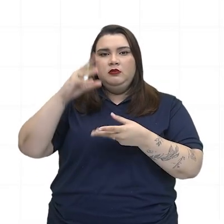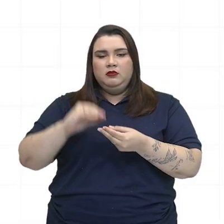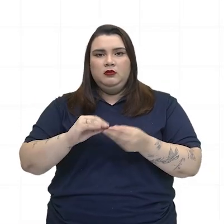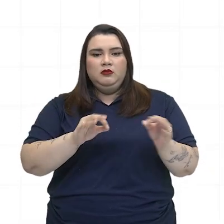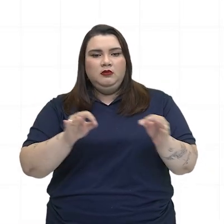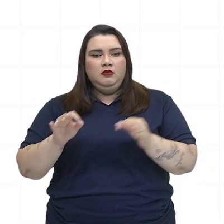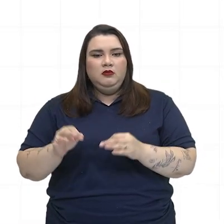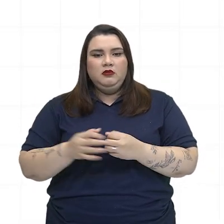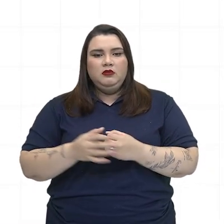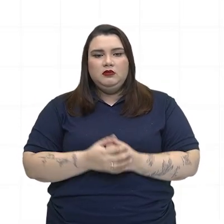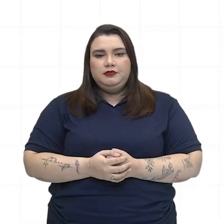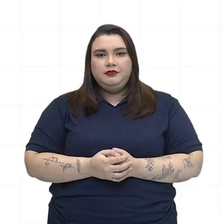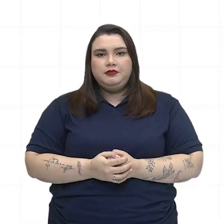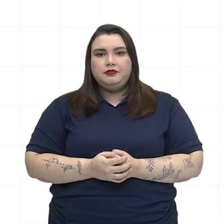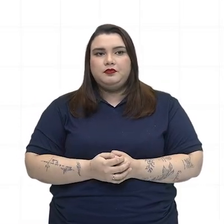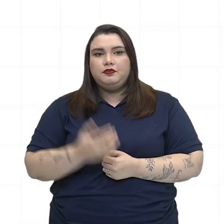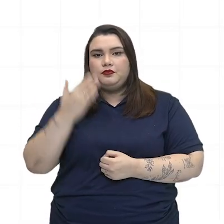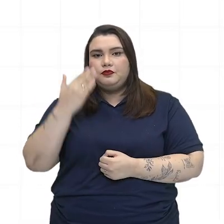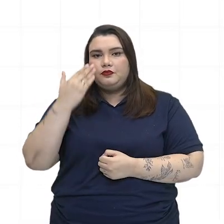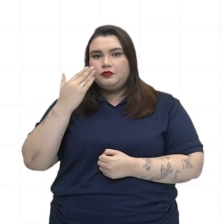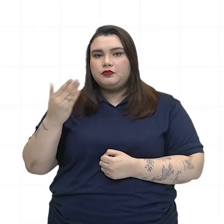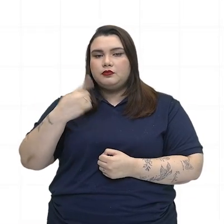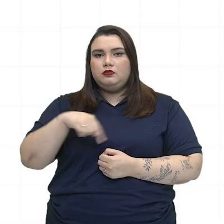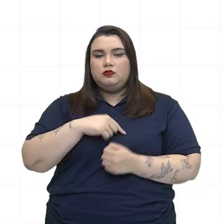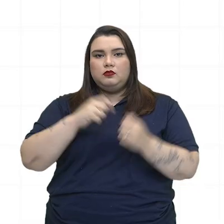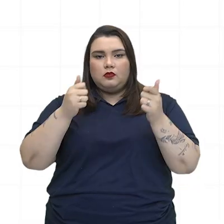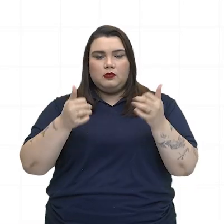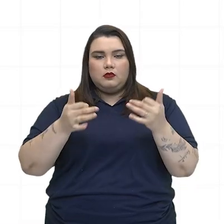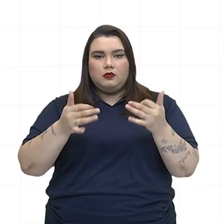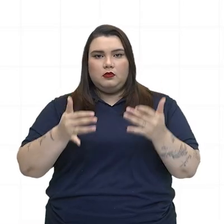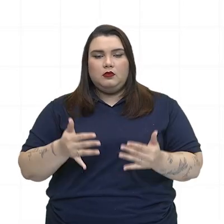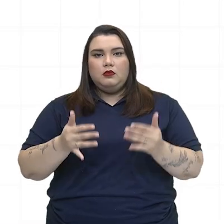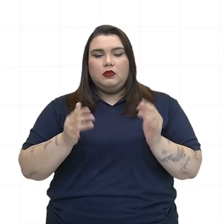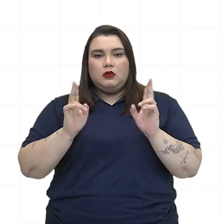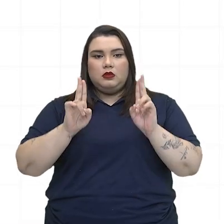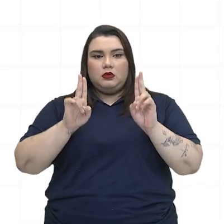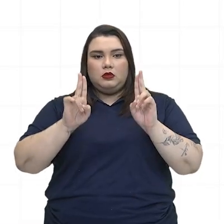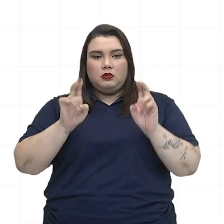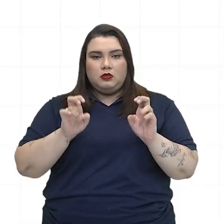interpretação. Olha só aqui. Então, quando a gente fala nessa